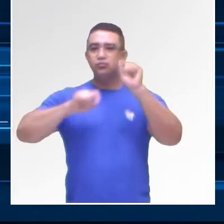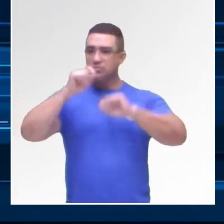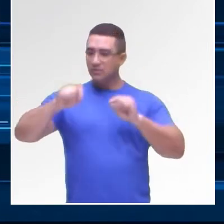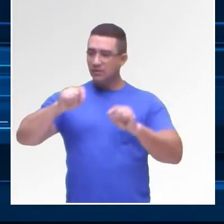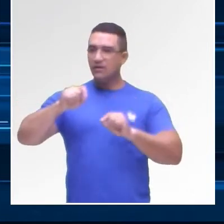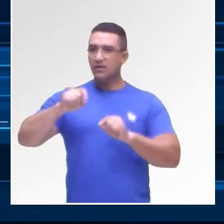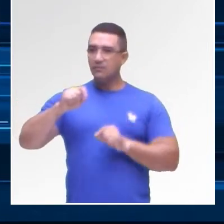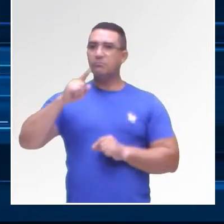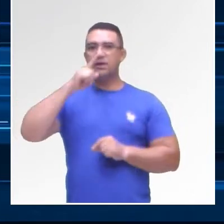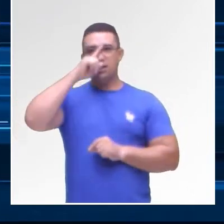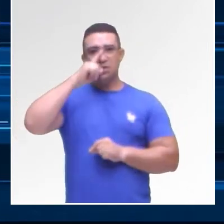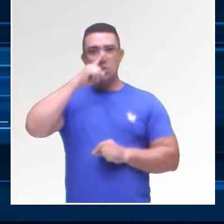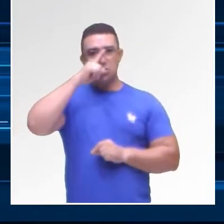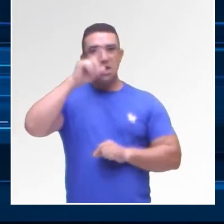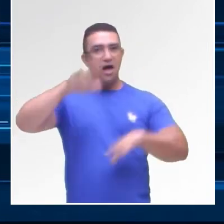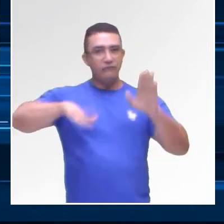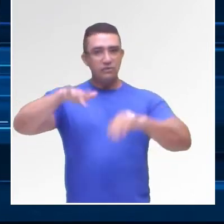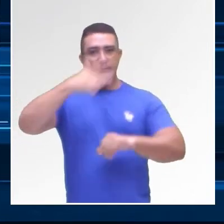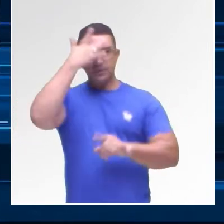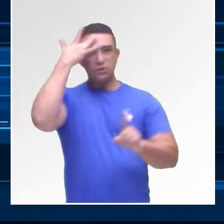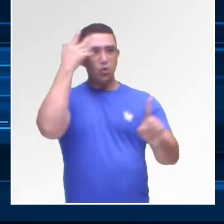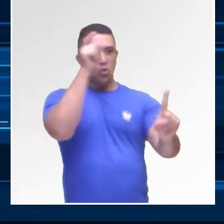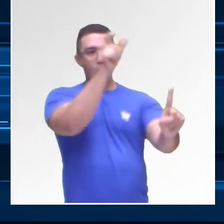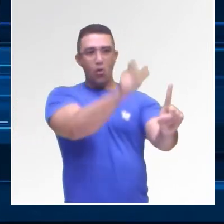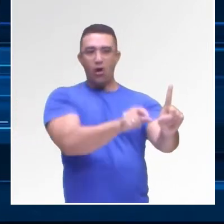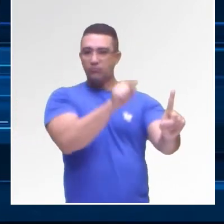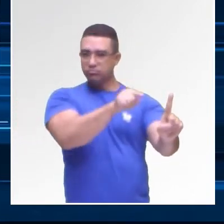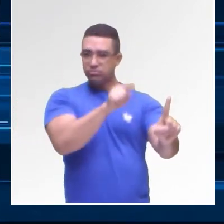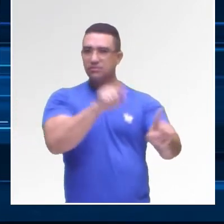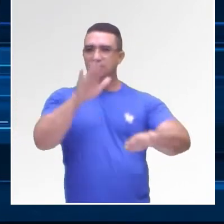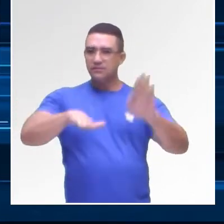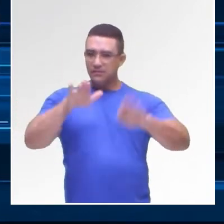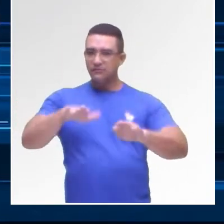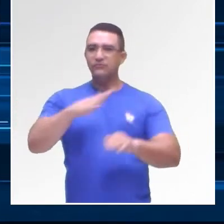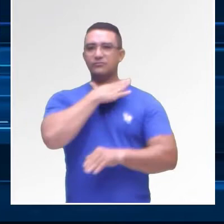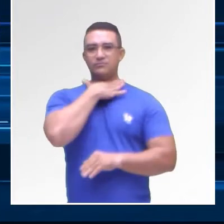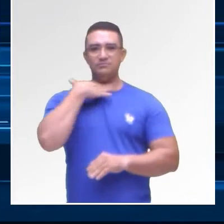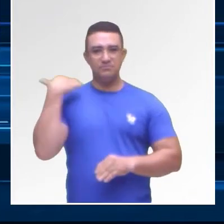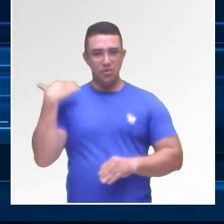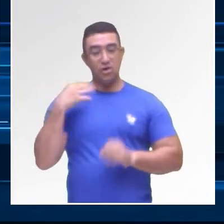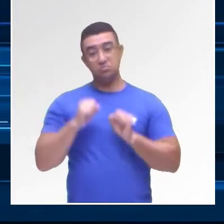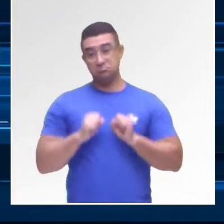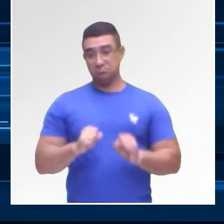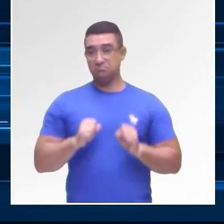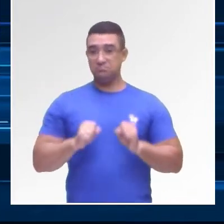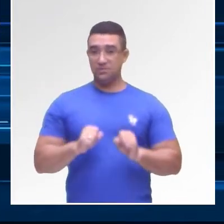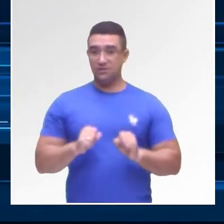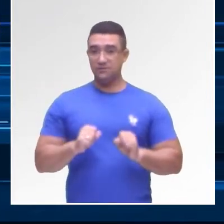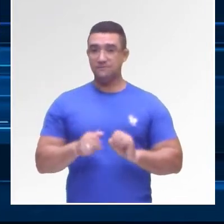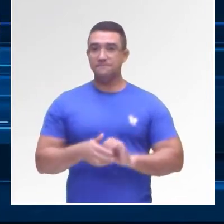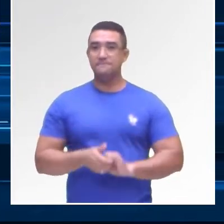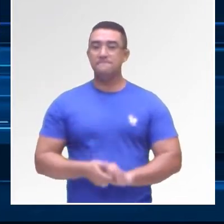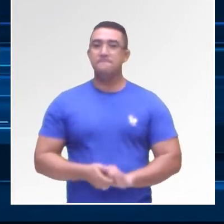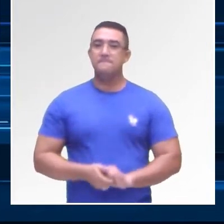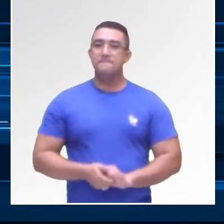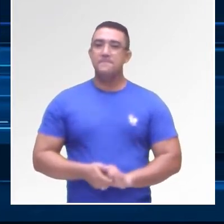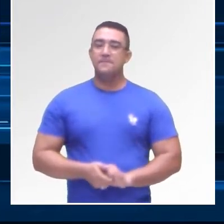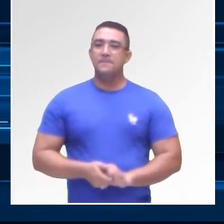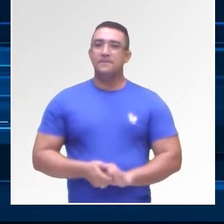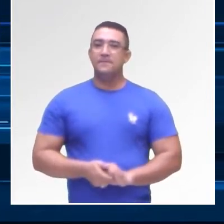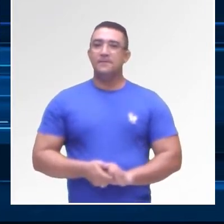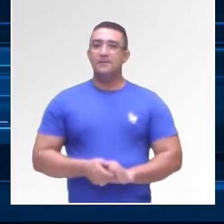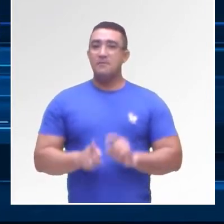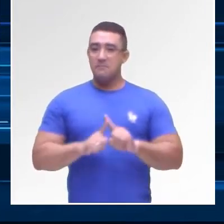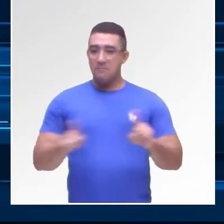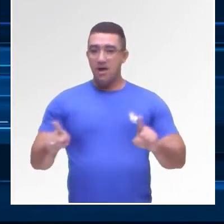morte desses praticantes. Mas é justamente essa proximidade da possibilidade de vir